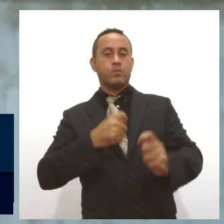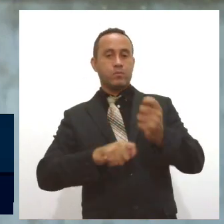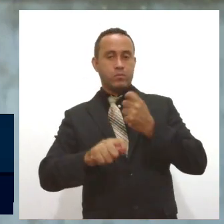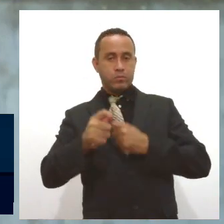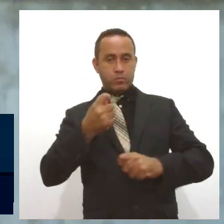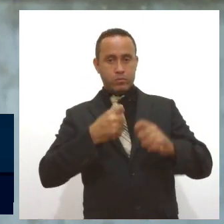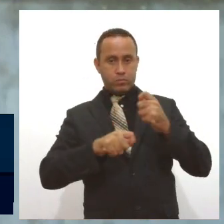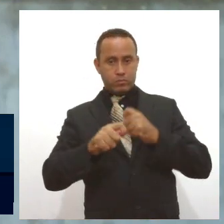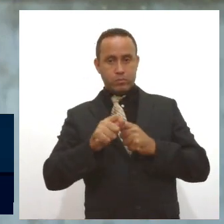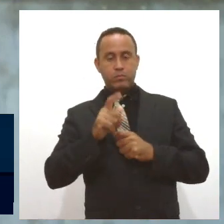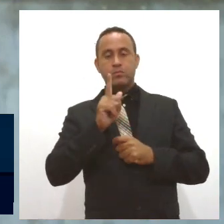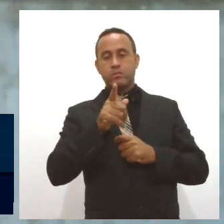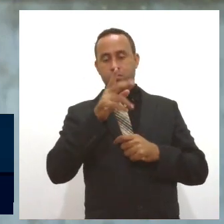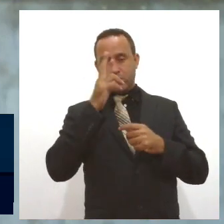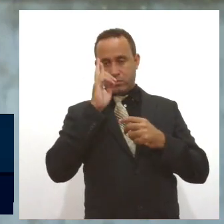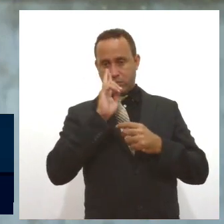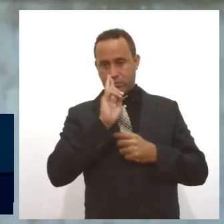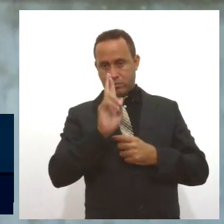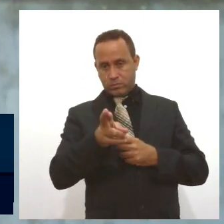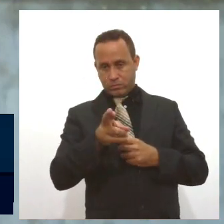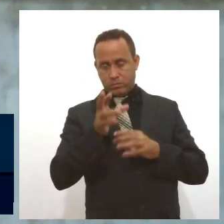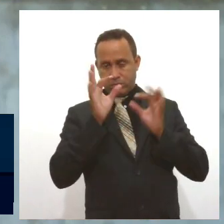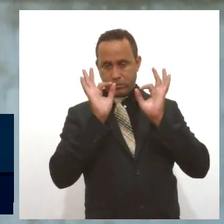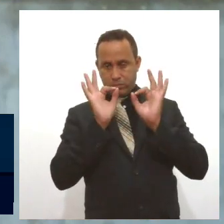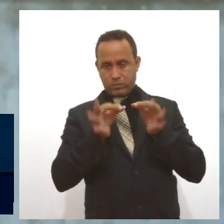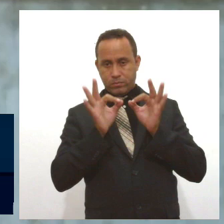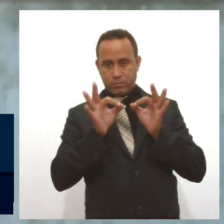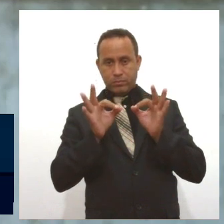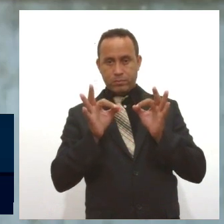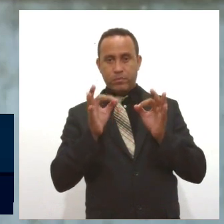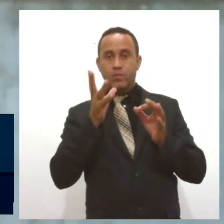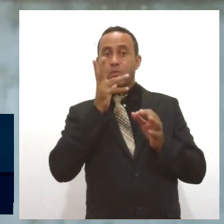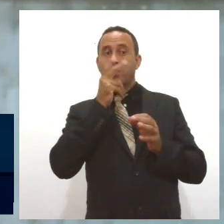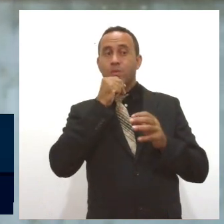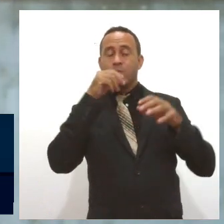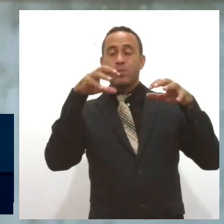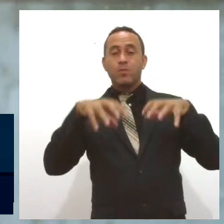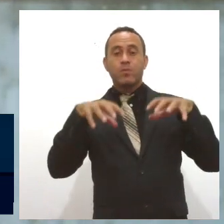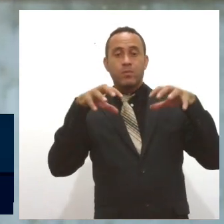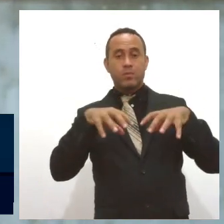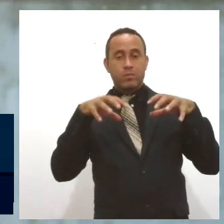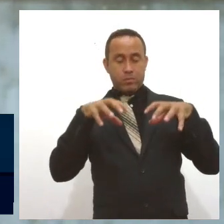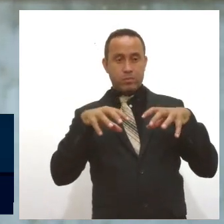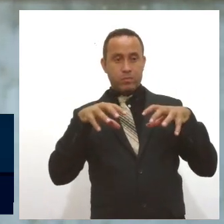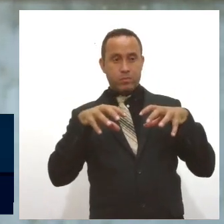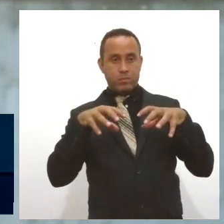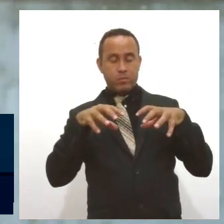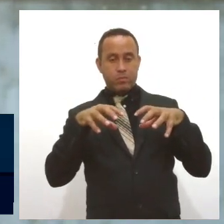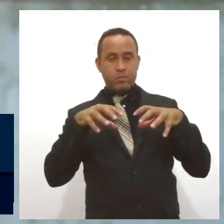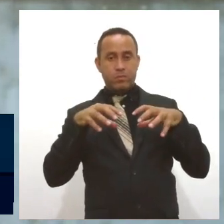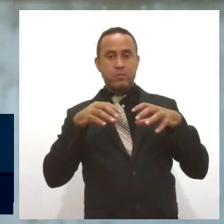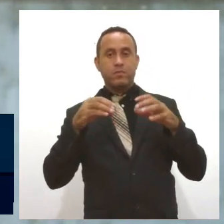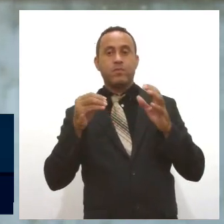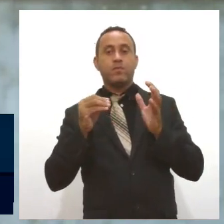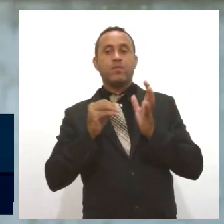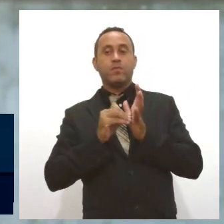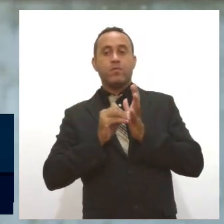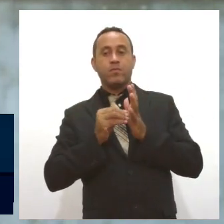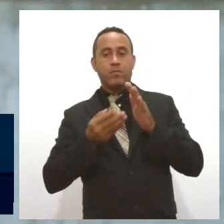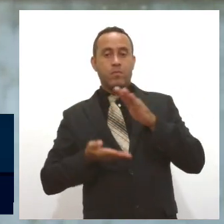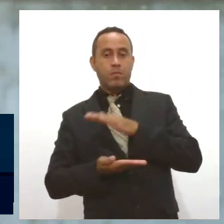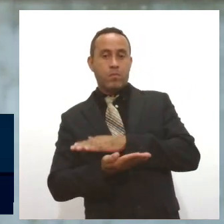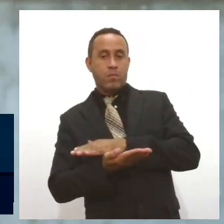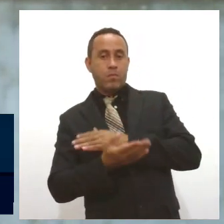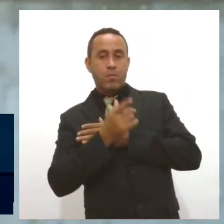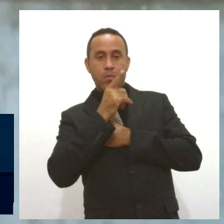maneira, você tem razão que, numa longa estiagem, há uma busca incessante por água subterrânea. E a